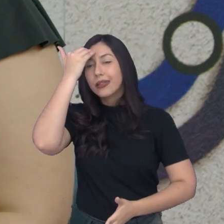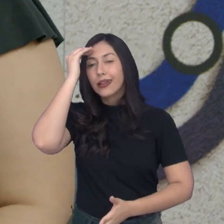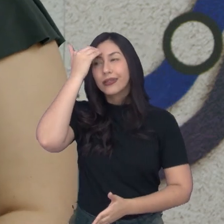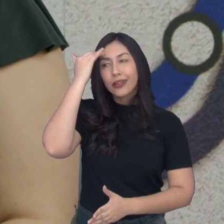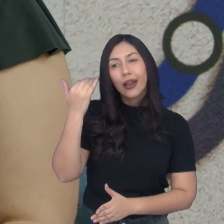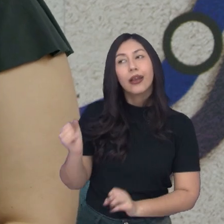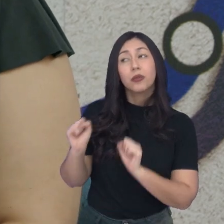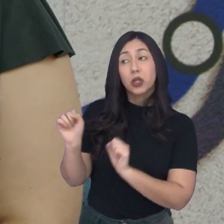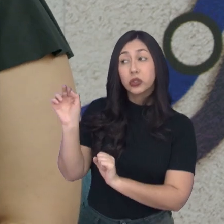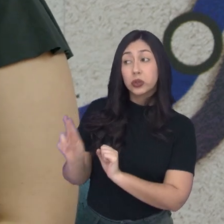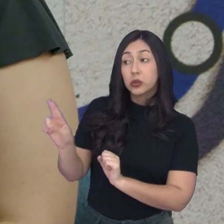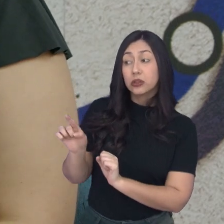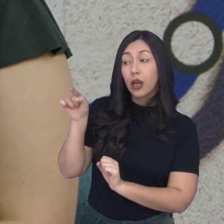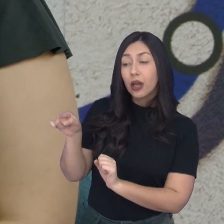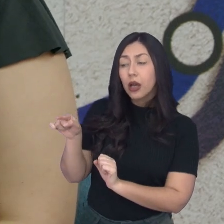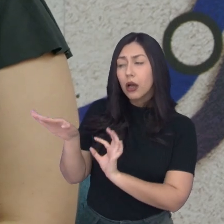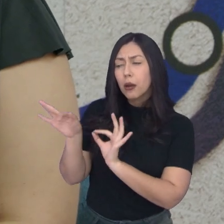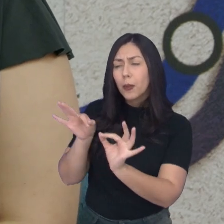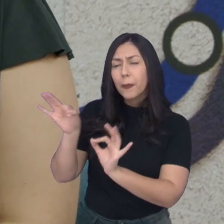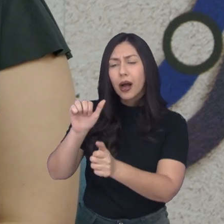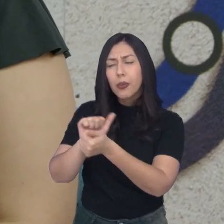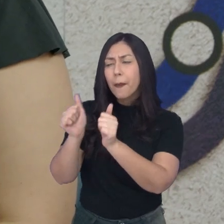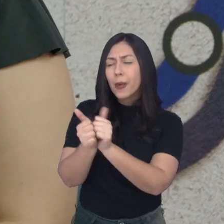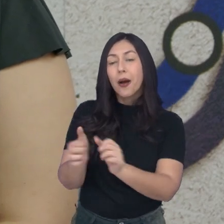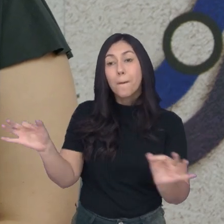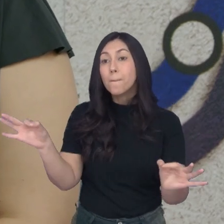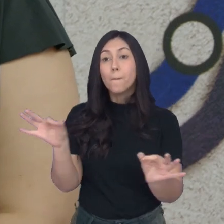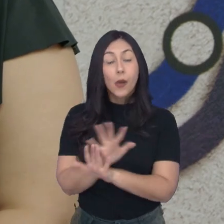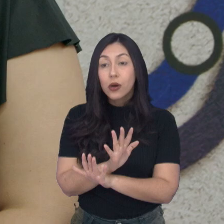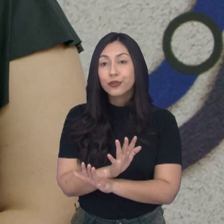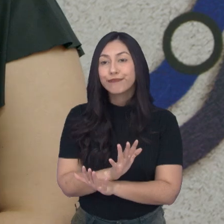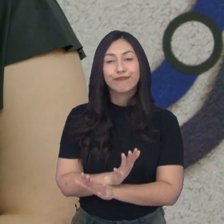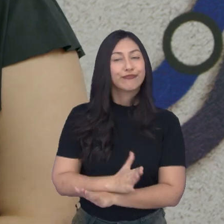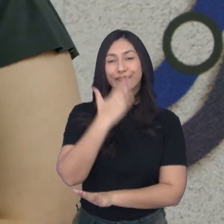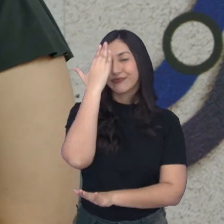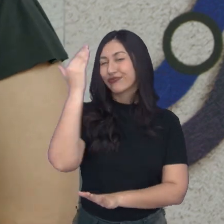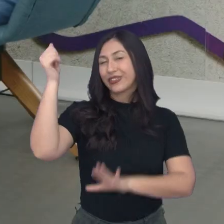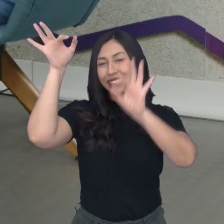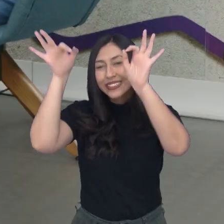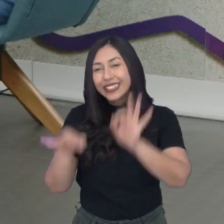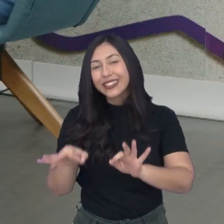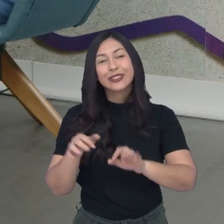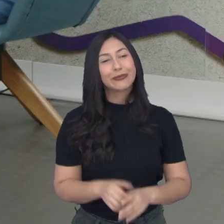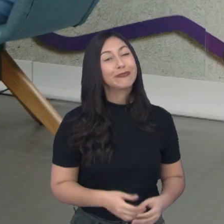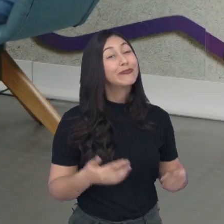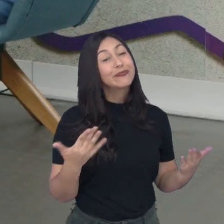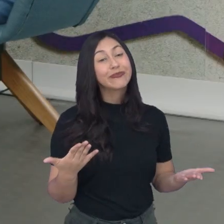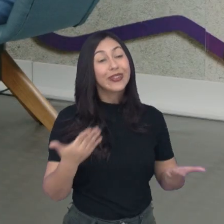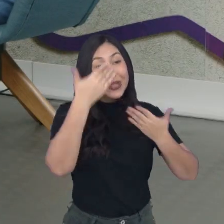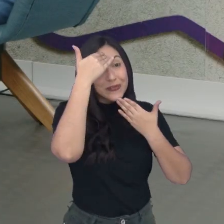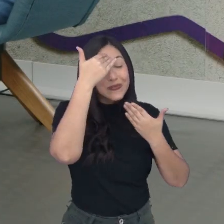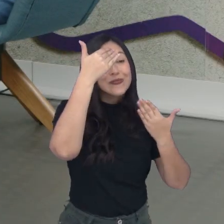pode usar aquele produto, acertar o produto. A partir do momento que acertou, o sucesso é certeza. É isso. Carla,